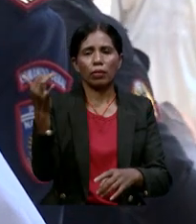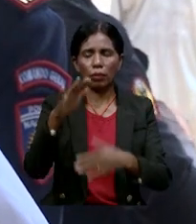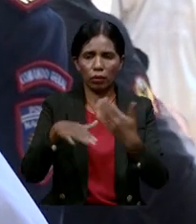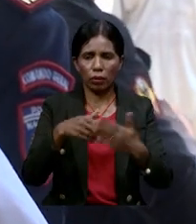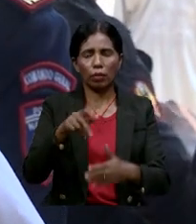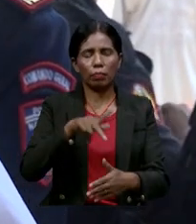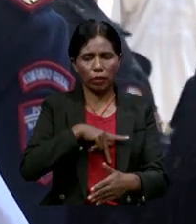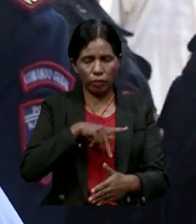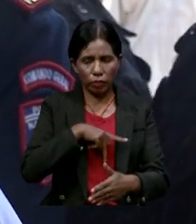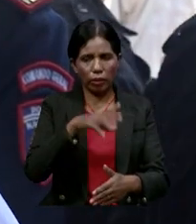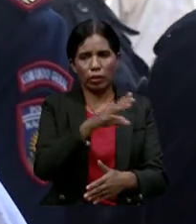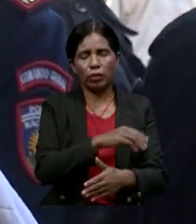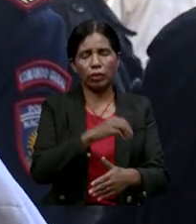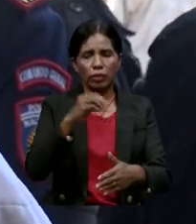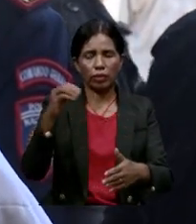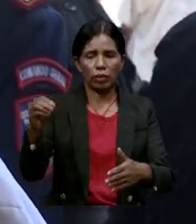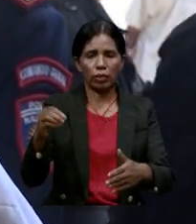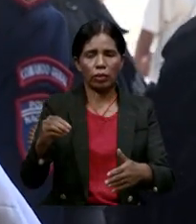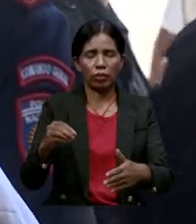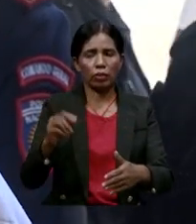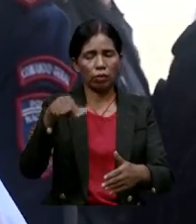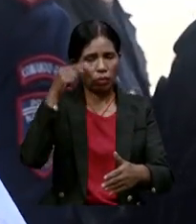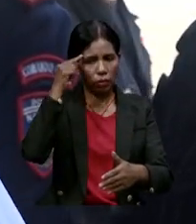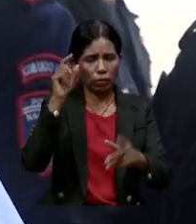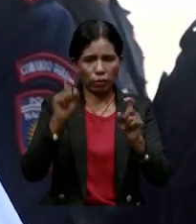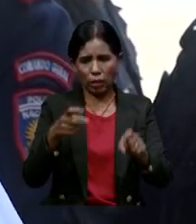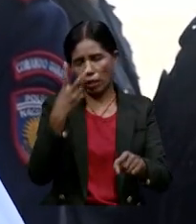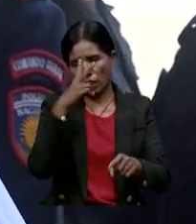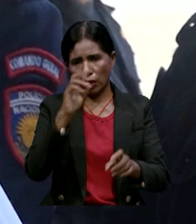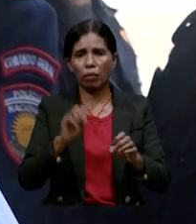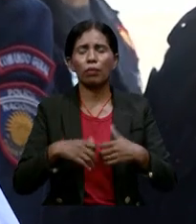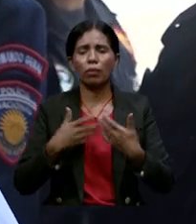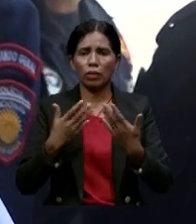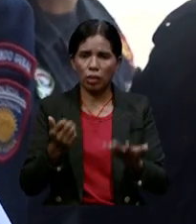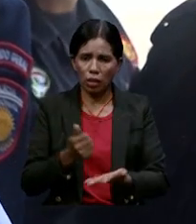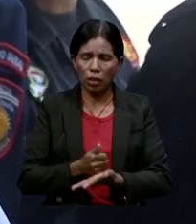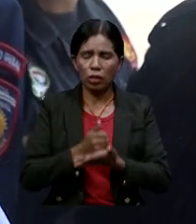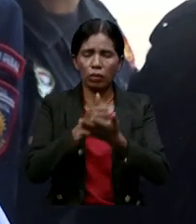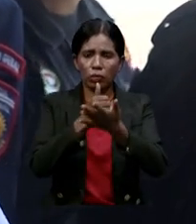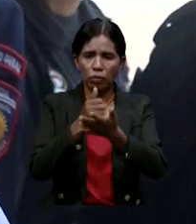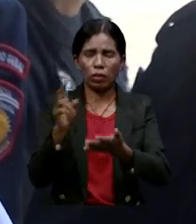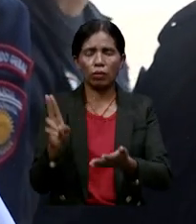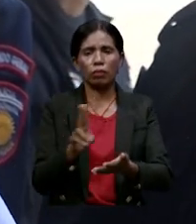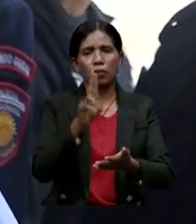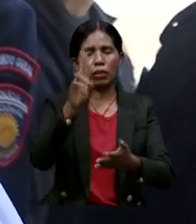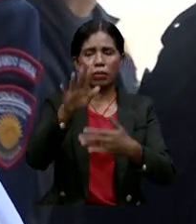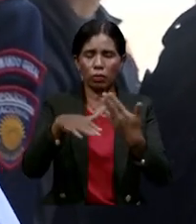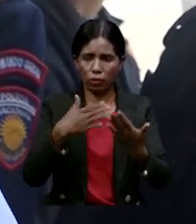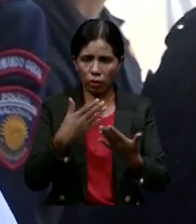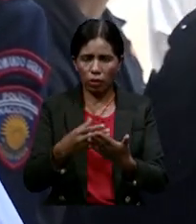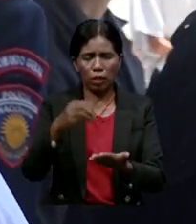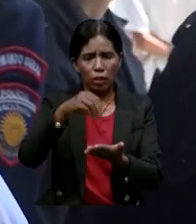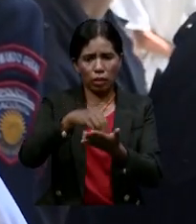privado e oficial. O governo tem que ter o ensaio, tudo em uma cidade privada. Então,